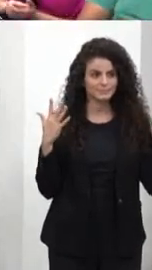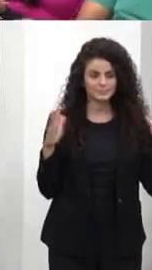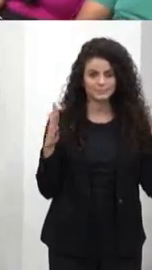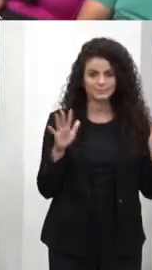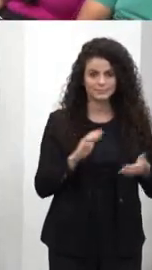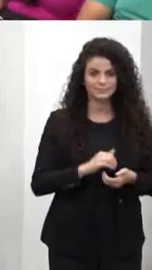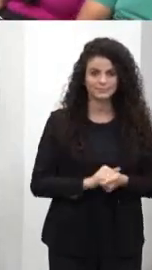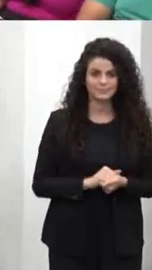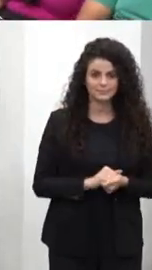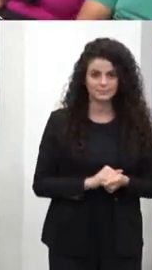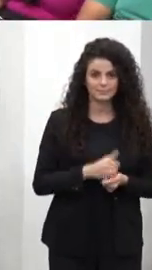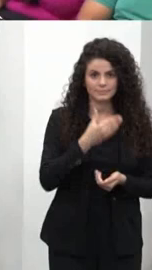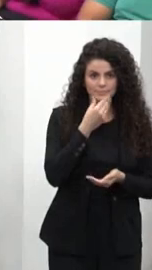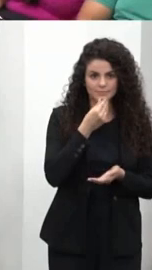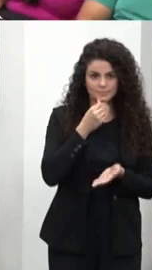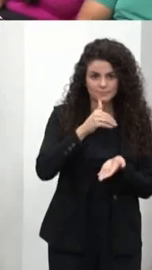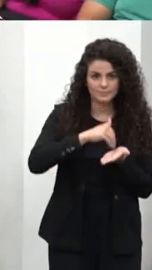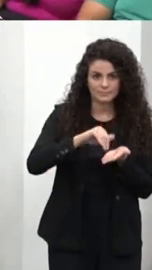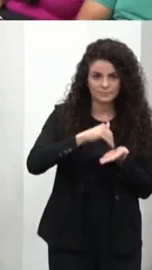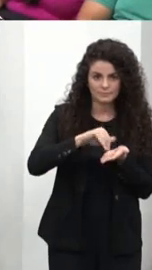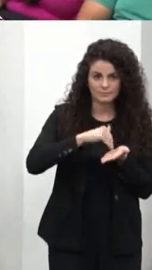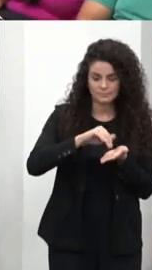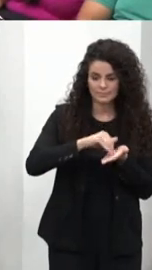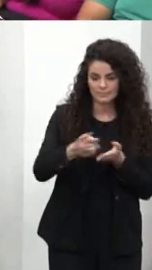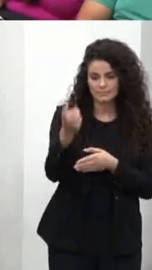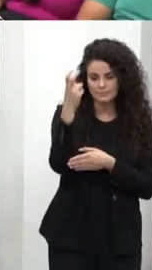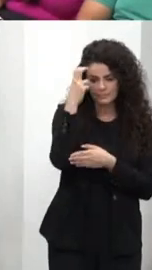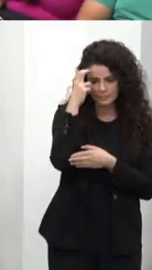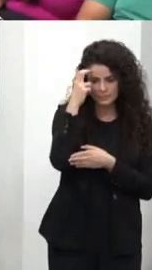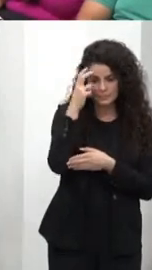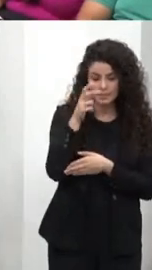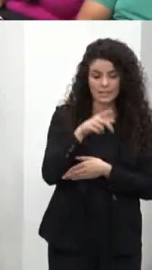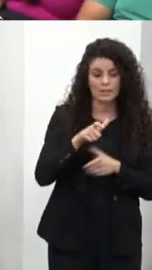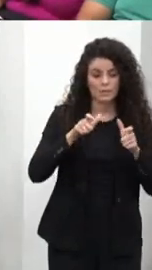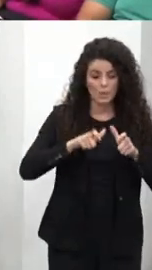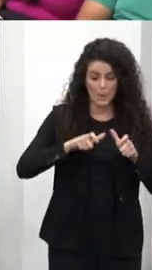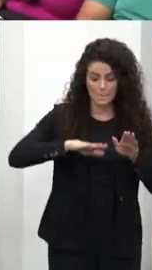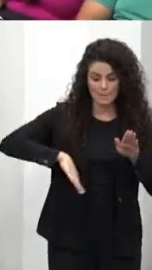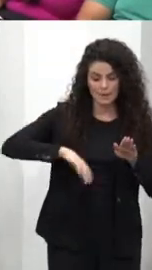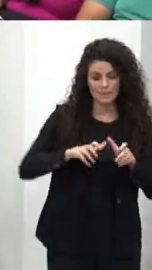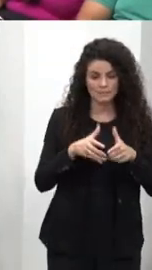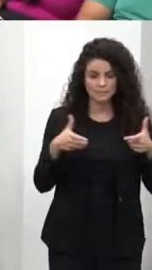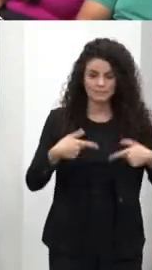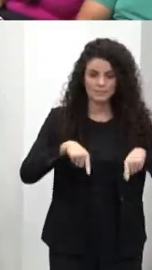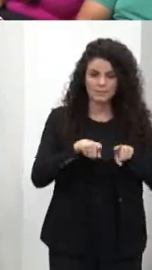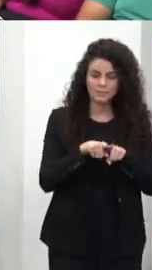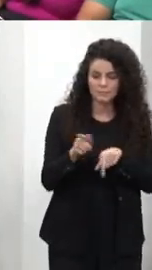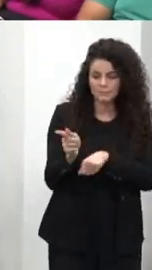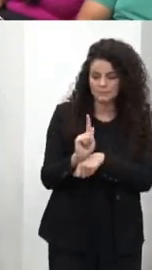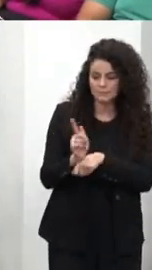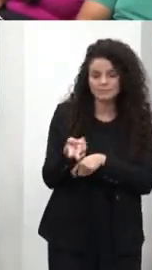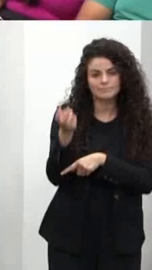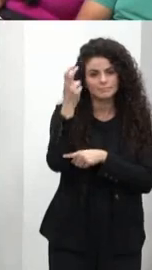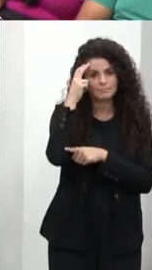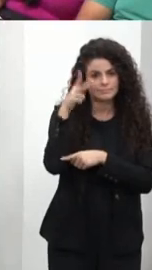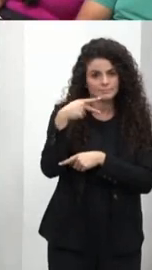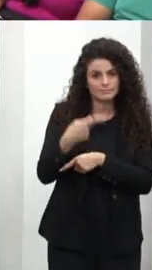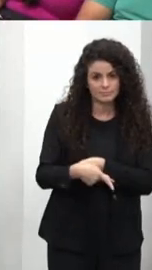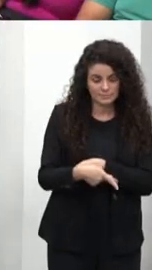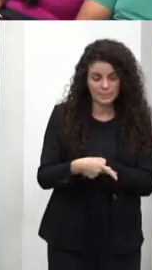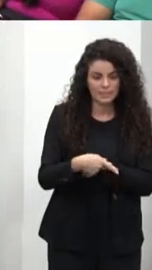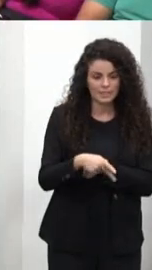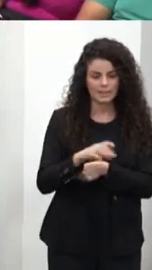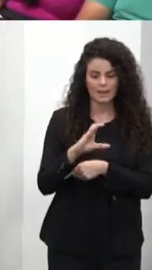senhor Secretário de Cultura do município de Praia Grande e Secretário do Conselho de gestores de Cultura de Santa Catarina Cauê